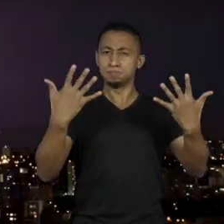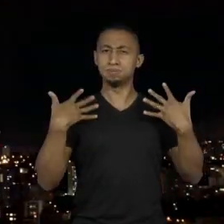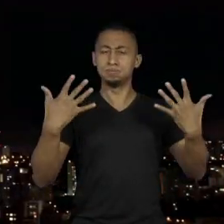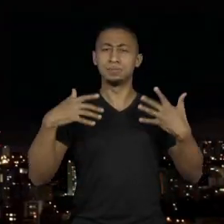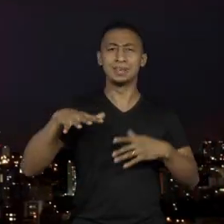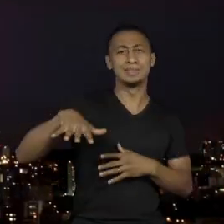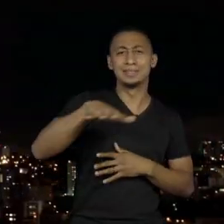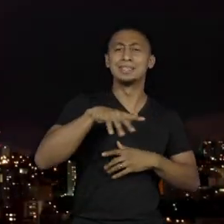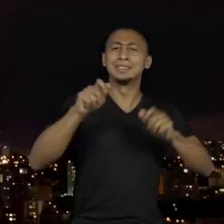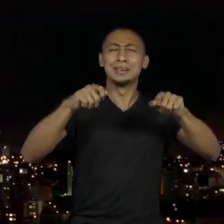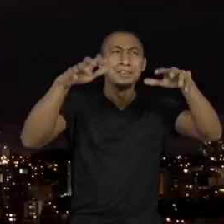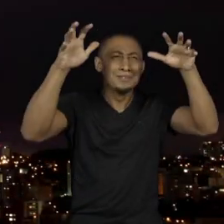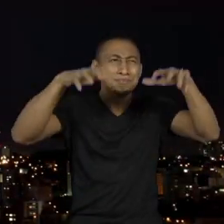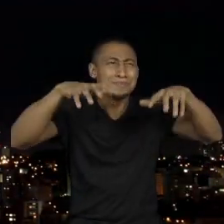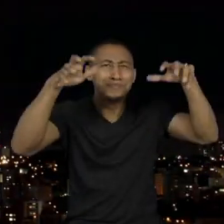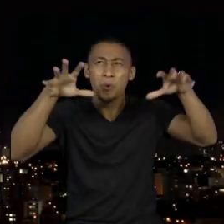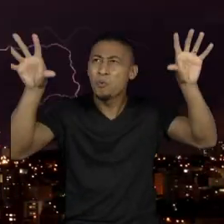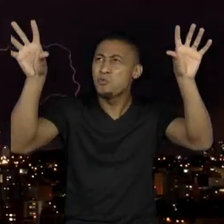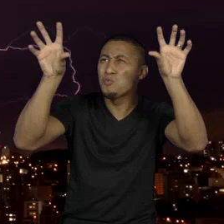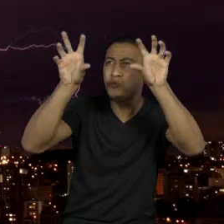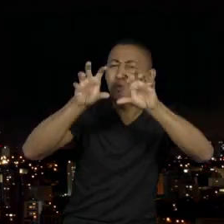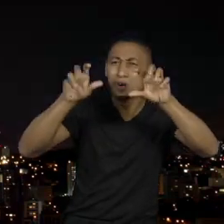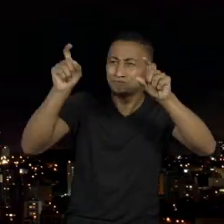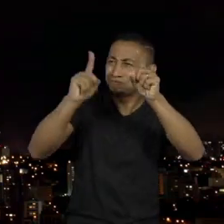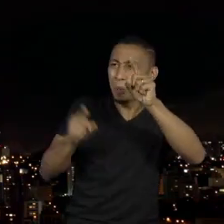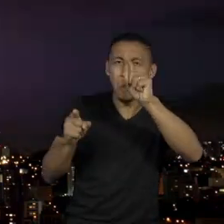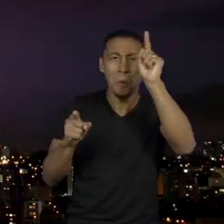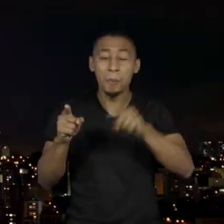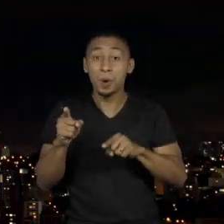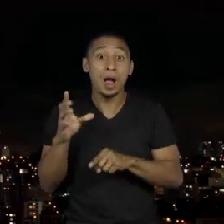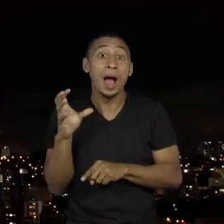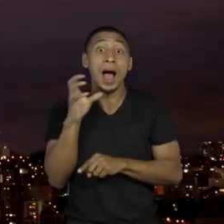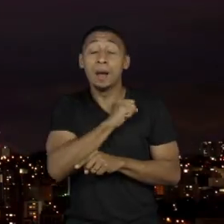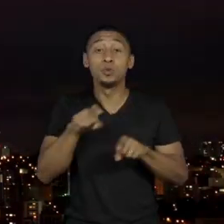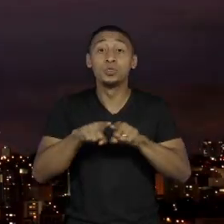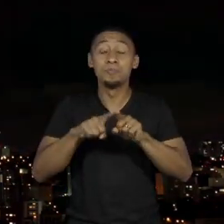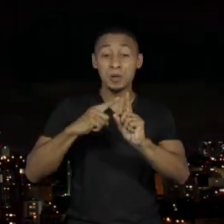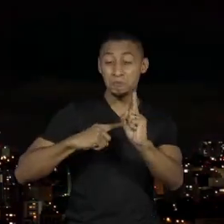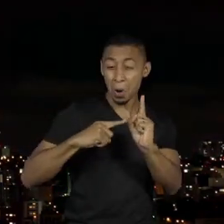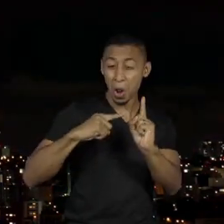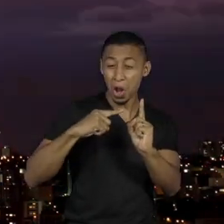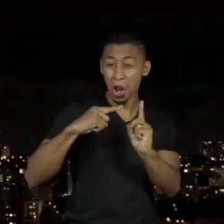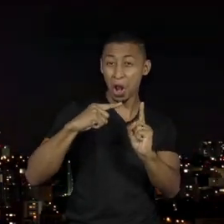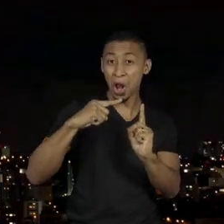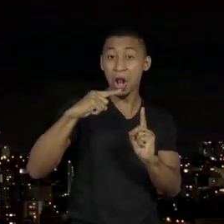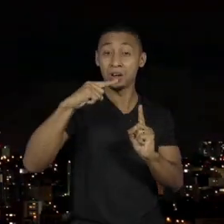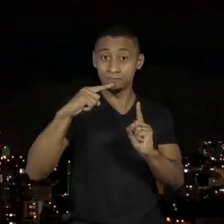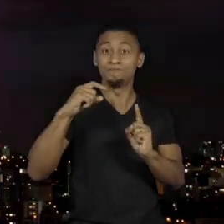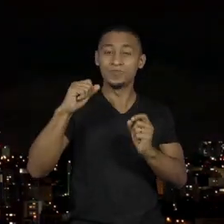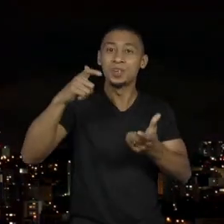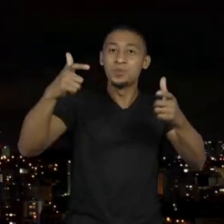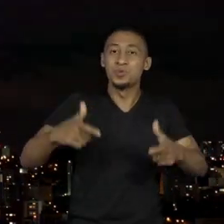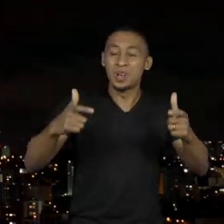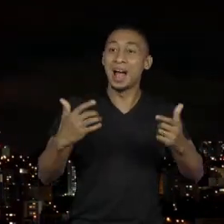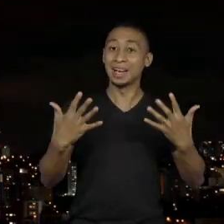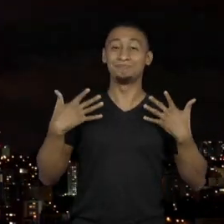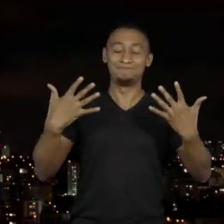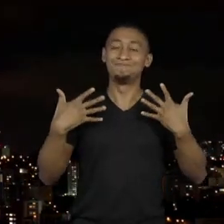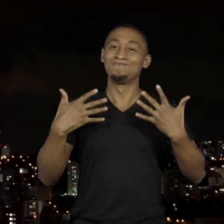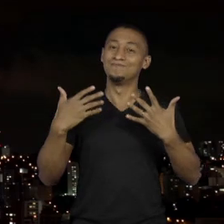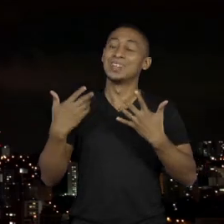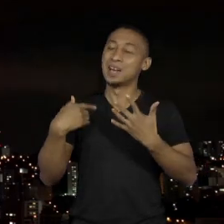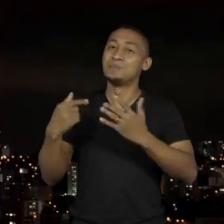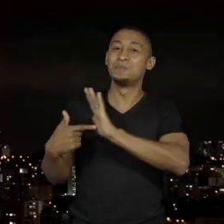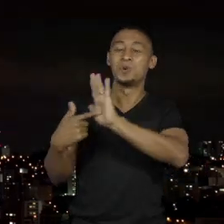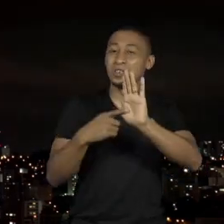de tempestades. Urbanização acelerada e aumento da temperatura média no planeta também contribuem. O